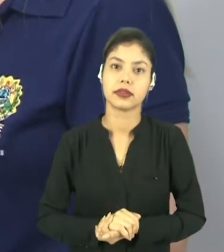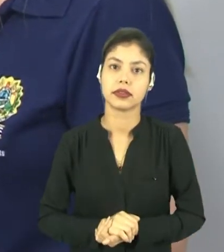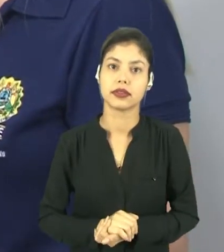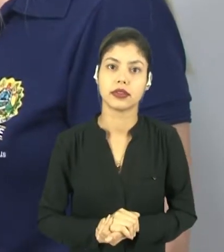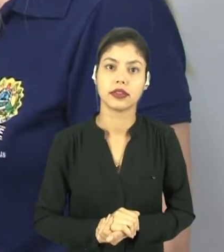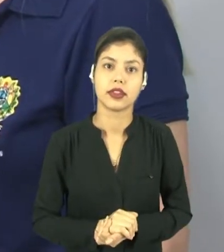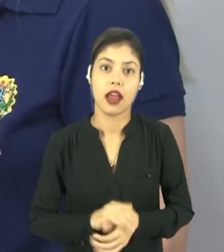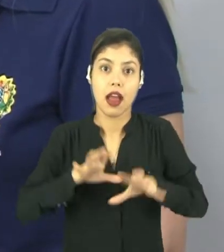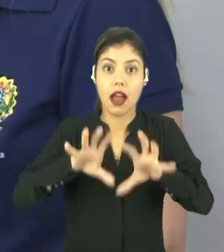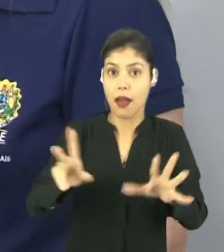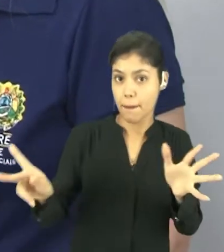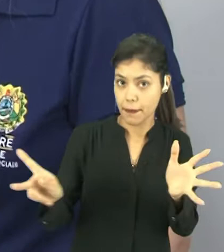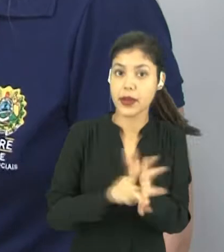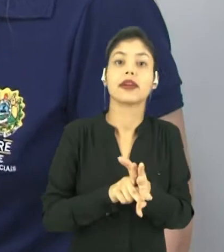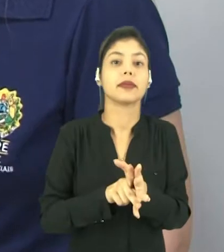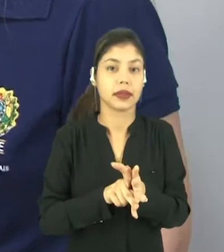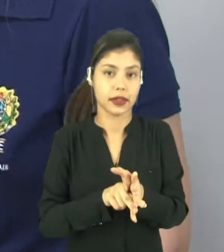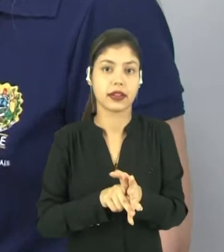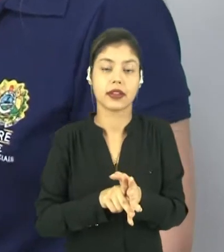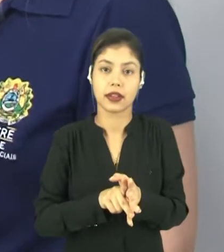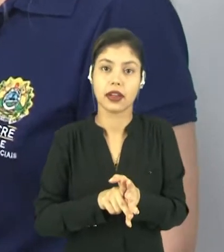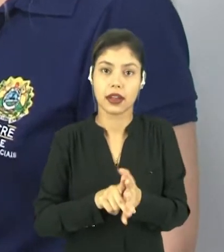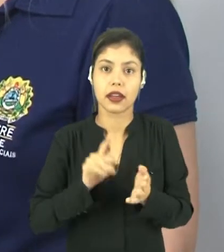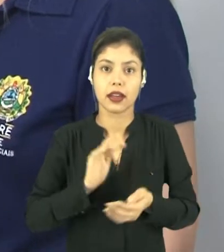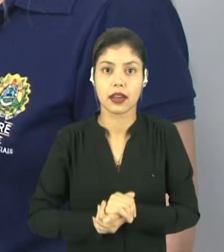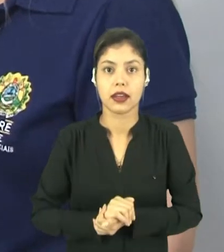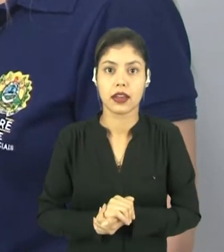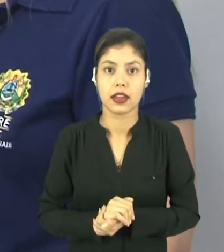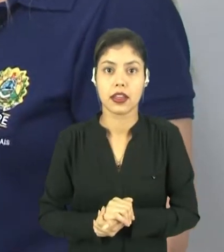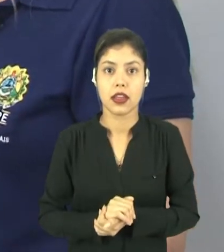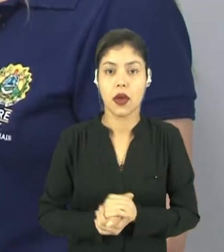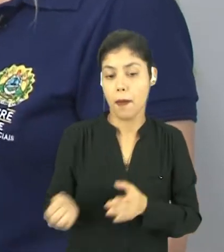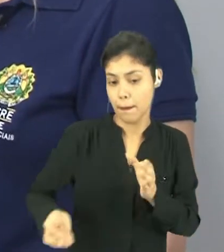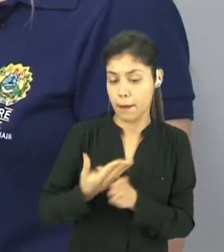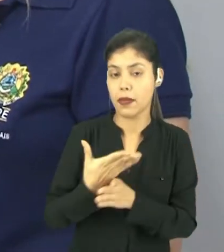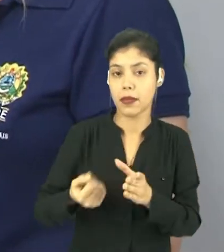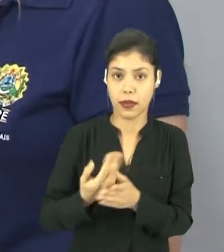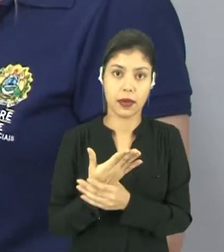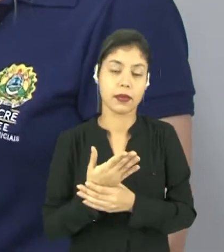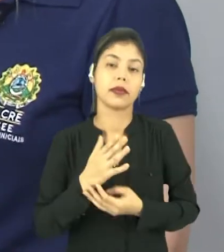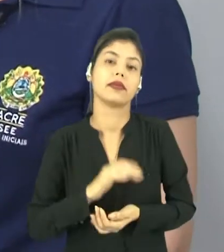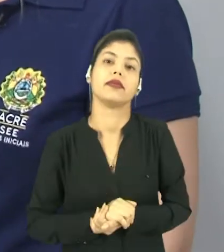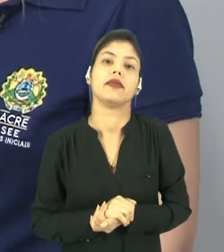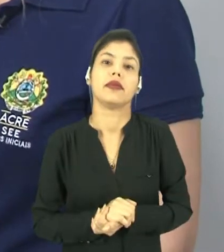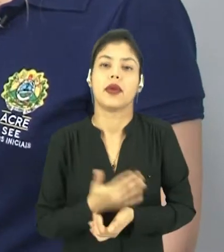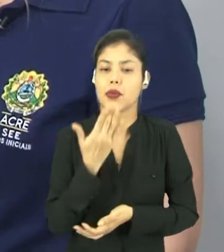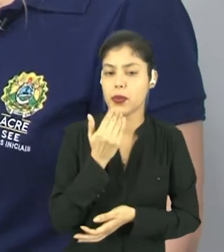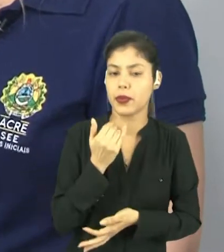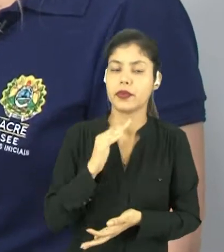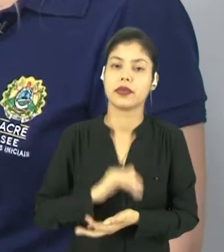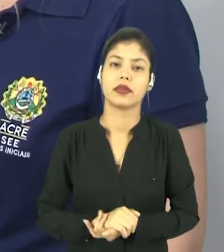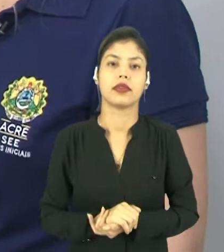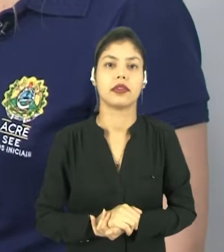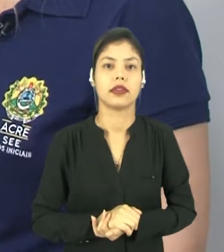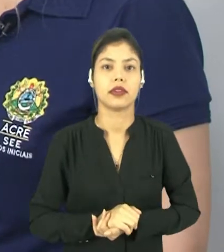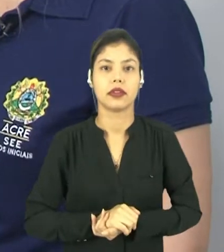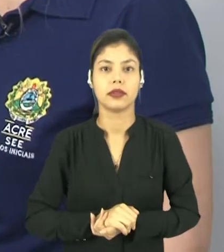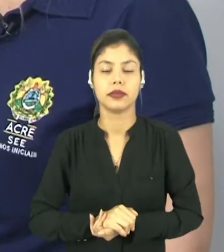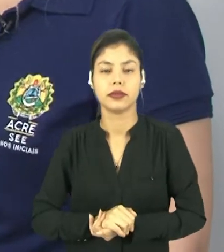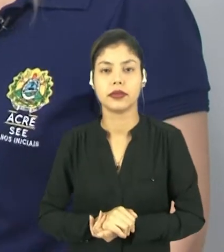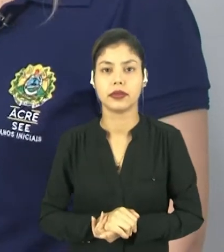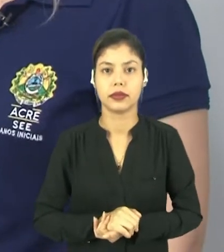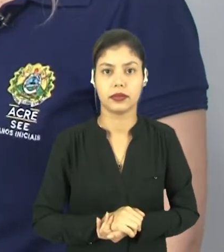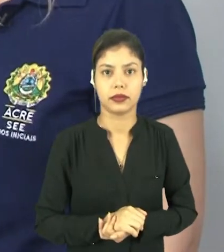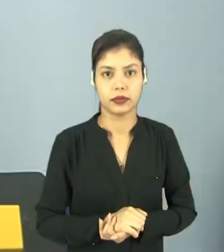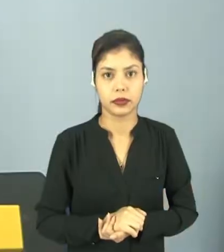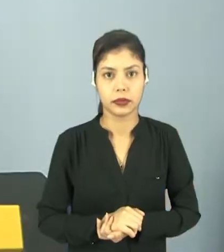lugar fixo para produzir seus próprios alimentos. Esse é um texto adaptado do livro de